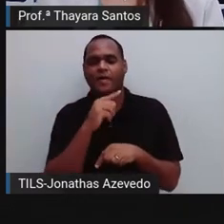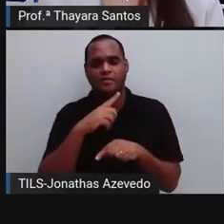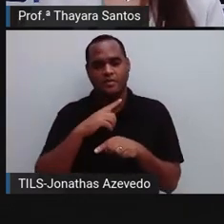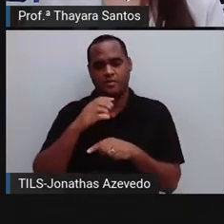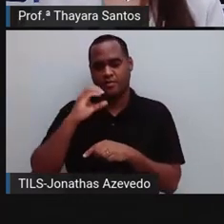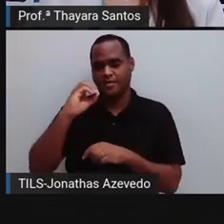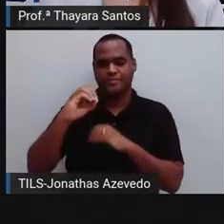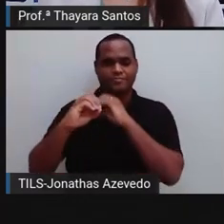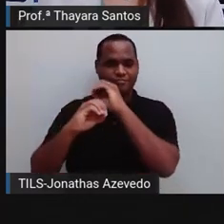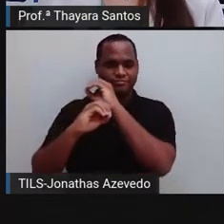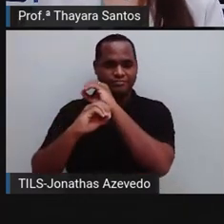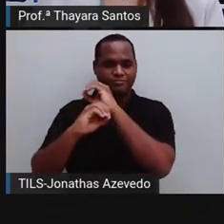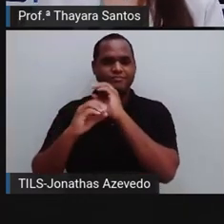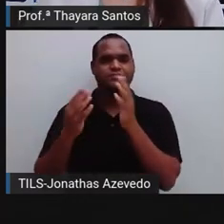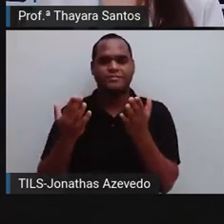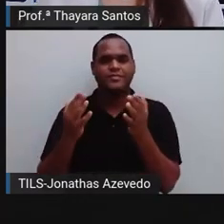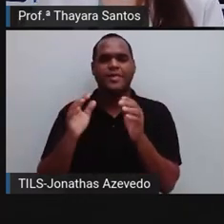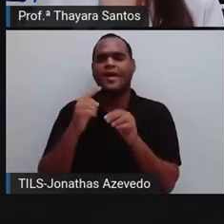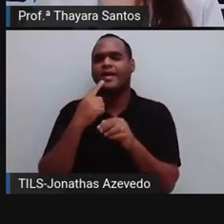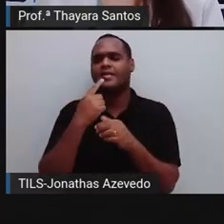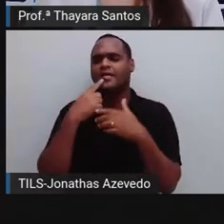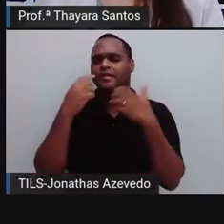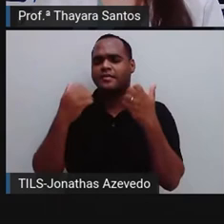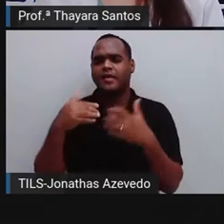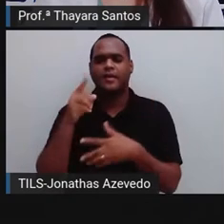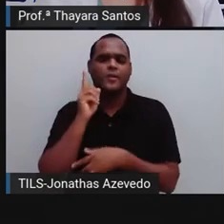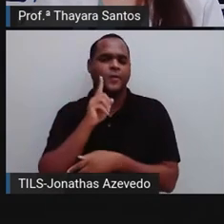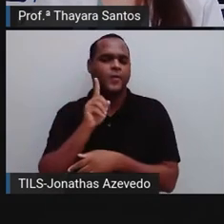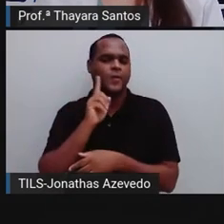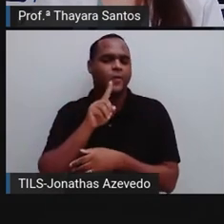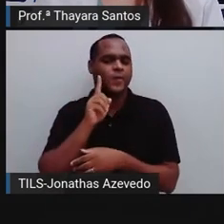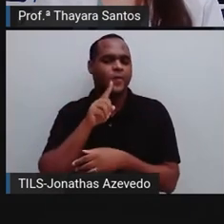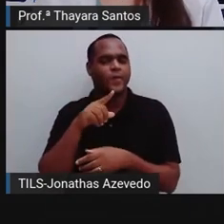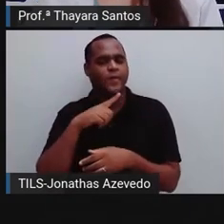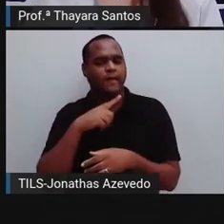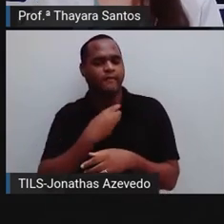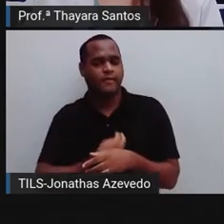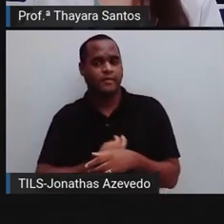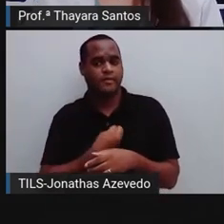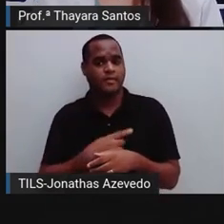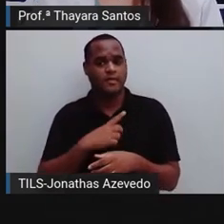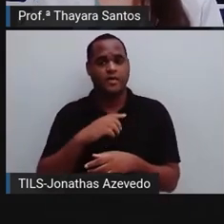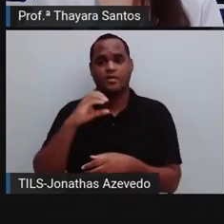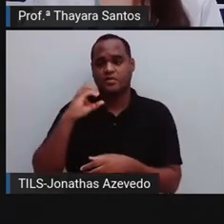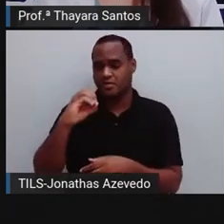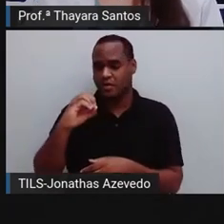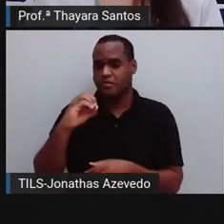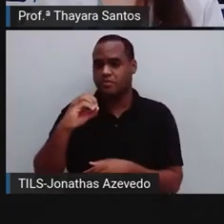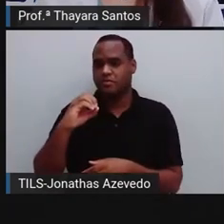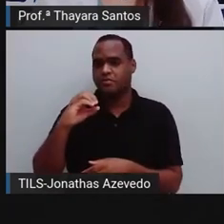por exemplo, está em 0 graus Celsius. Se eu tivesse lá nos Estados Unidos, isso quer dizer